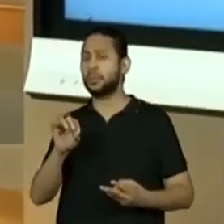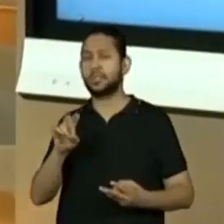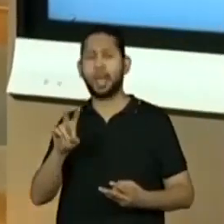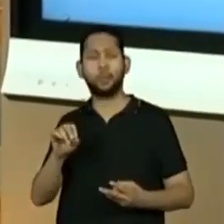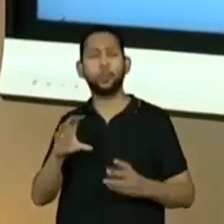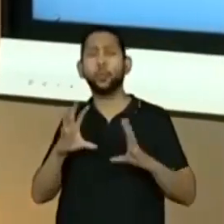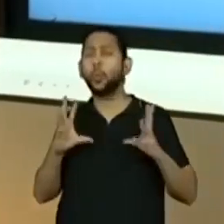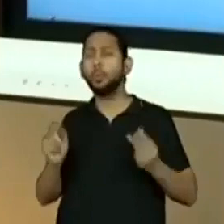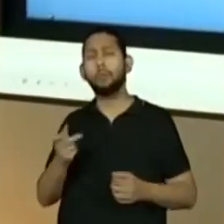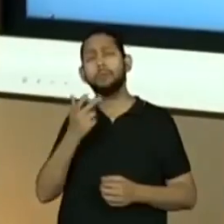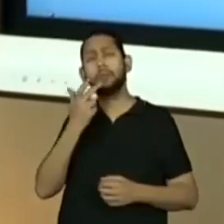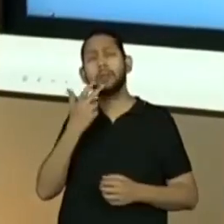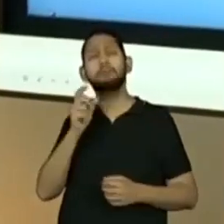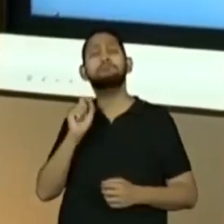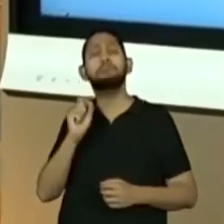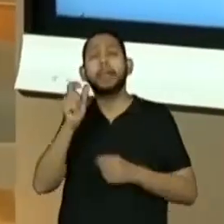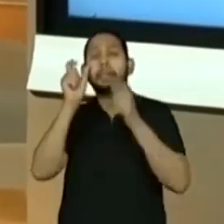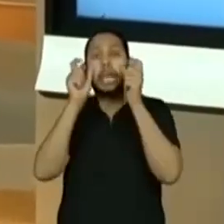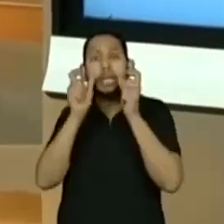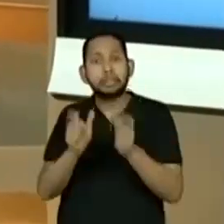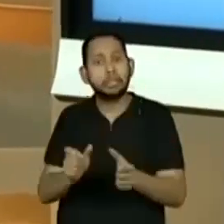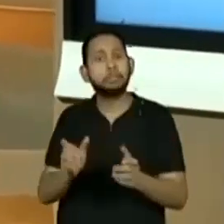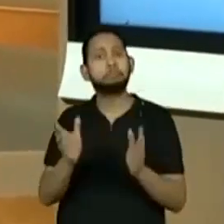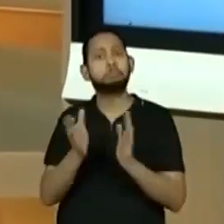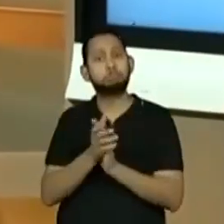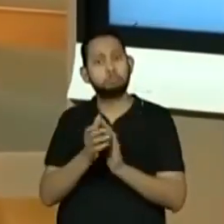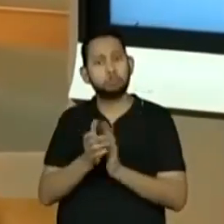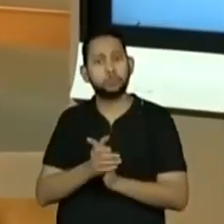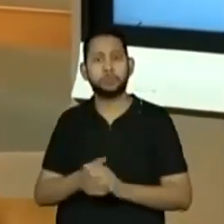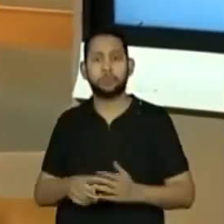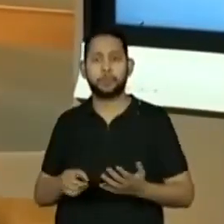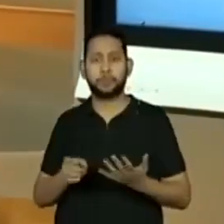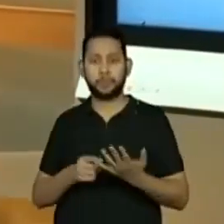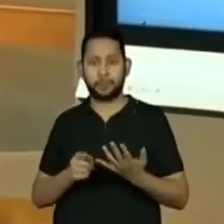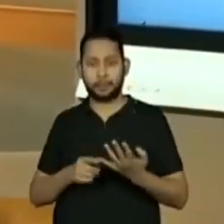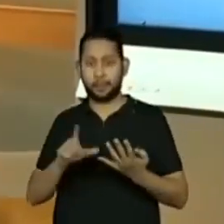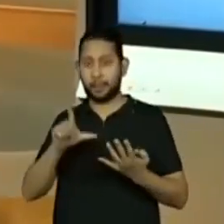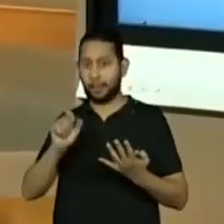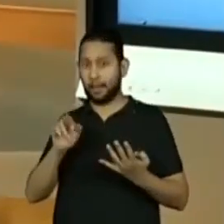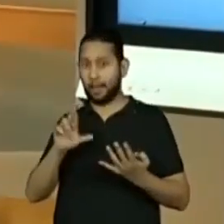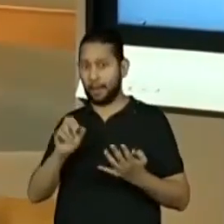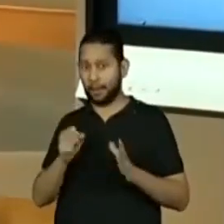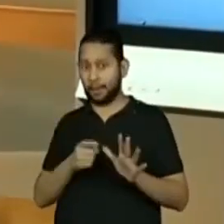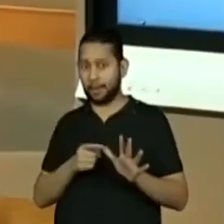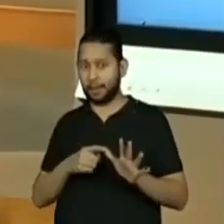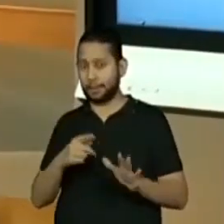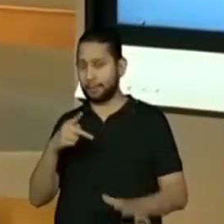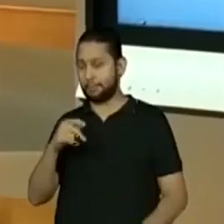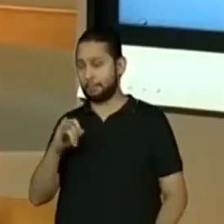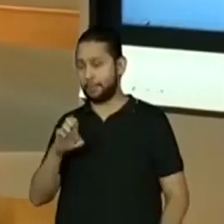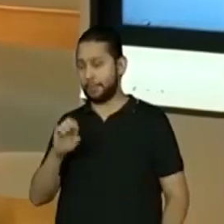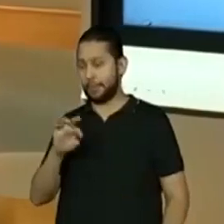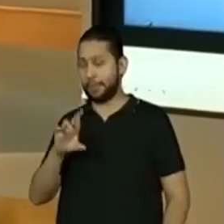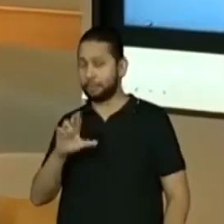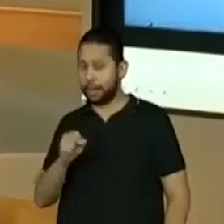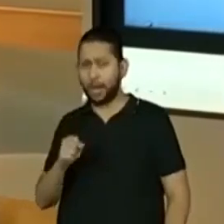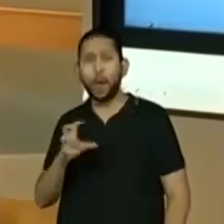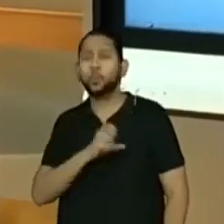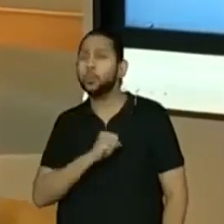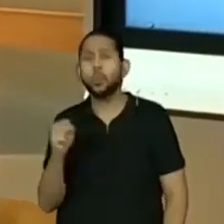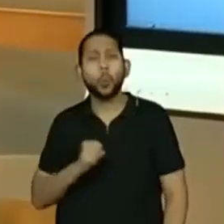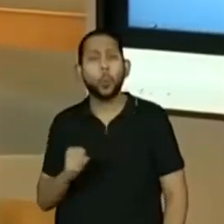tudo muito interessante. Ah, a Lara, o Marcelo, o Leonardo e a Pietra adoraram, porque